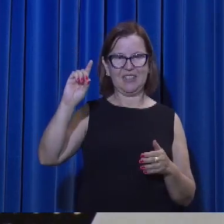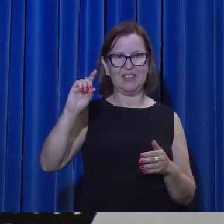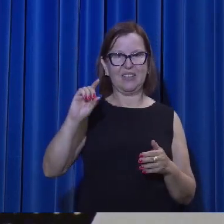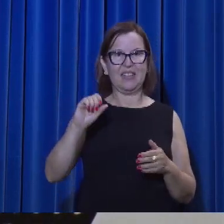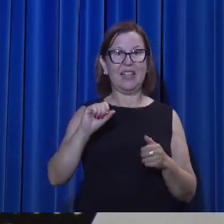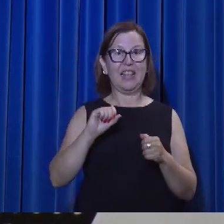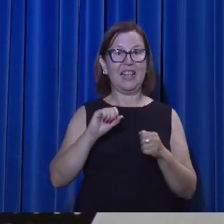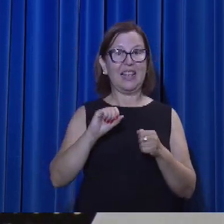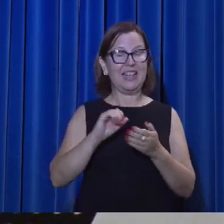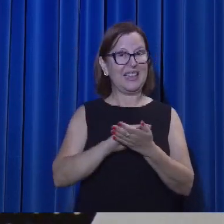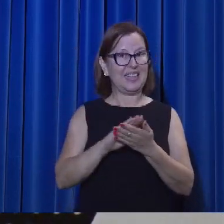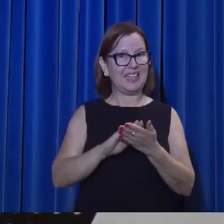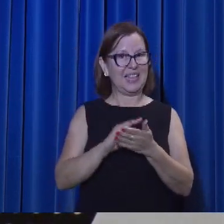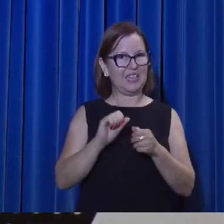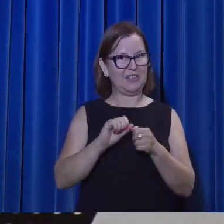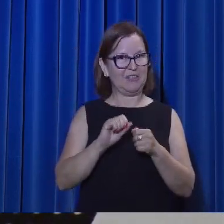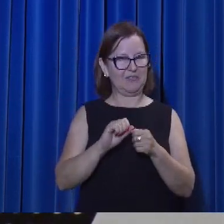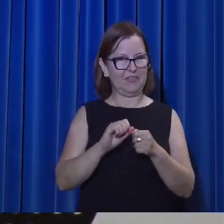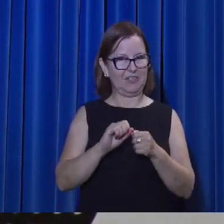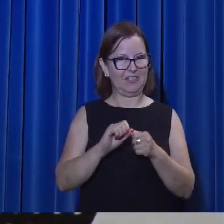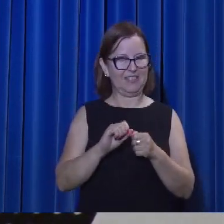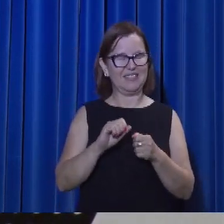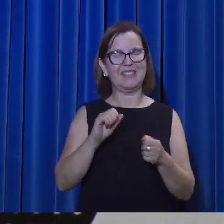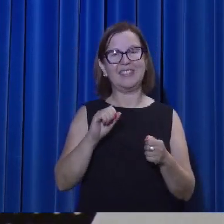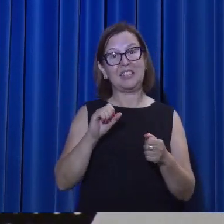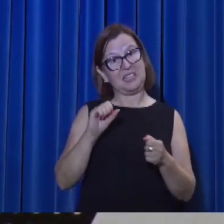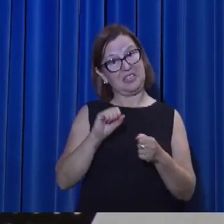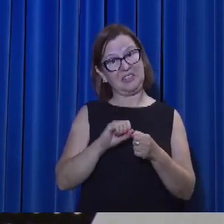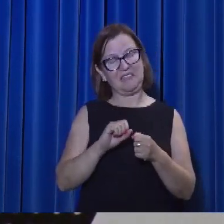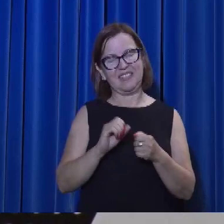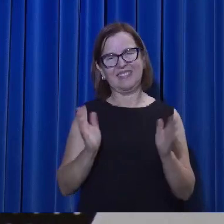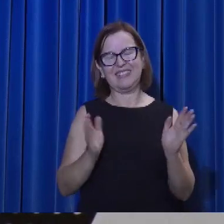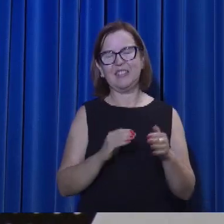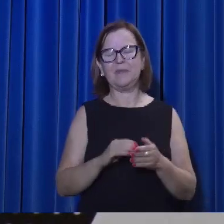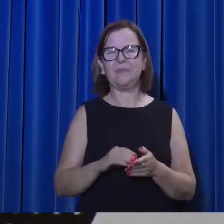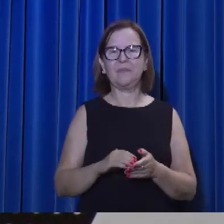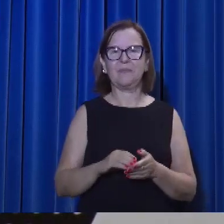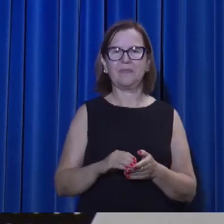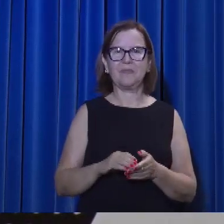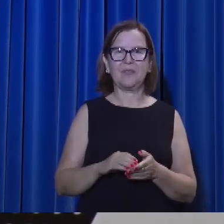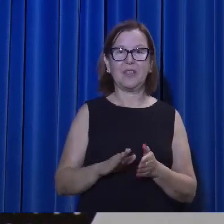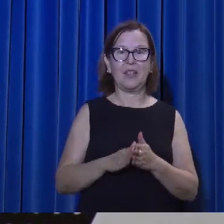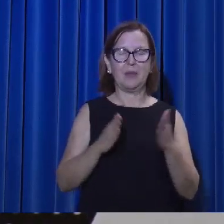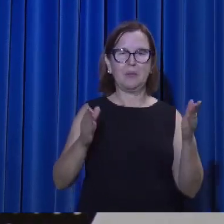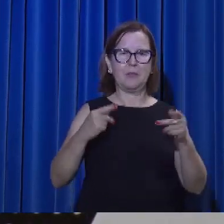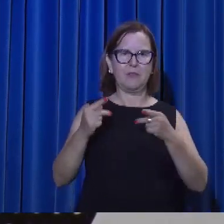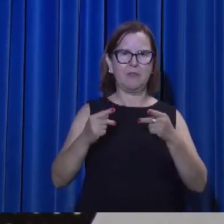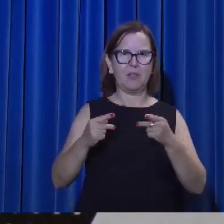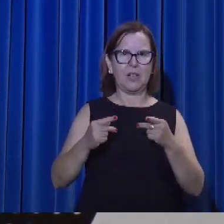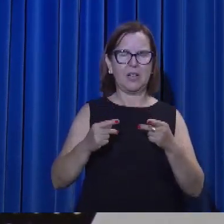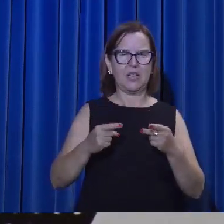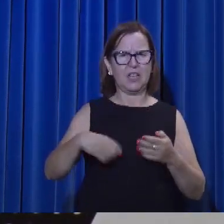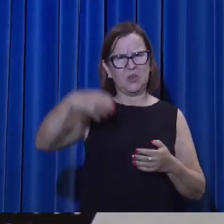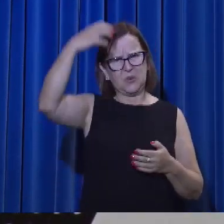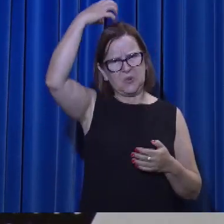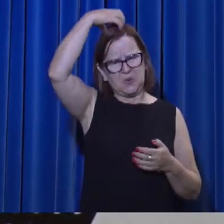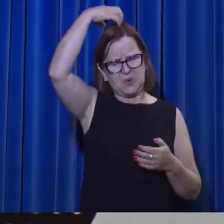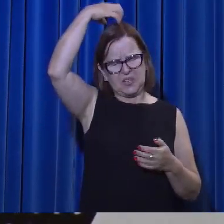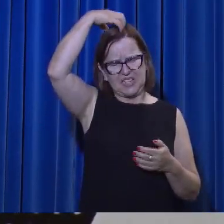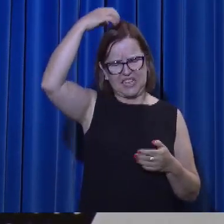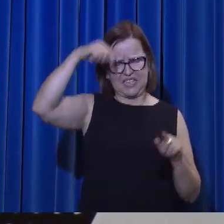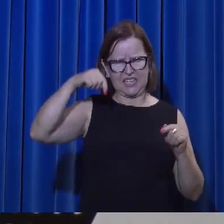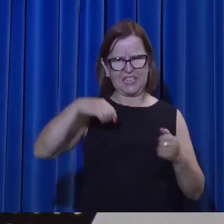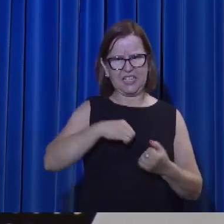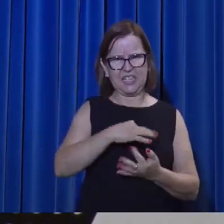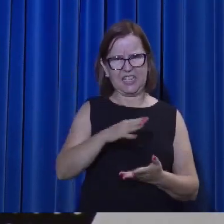A Bíblia diz muito claramente que os reis da terra e os príncipes deste mundo se levantam contra o Senhor e contra o seu ungido e